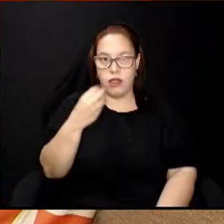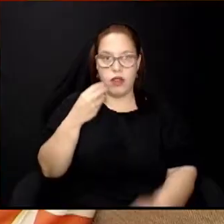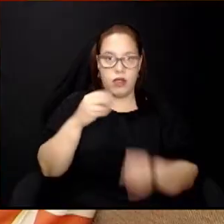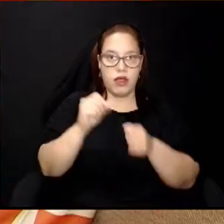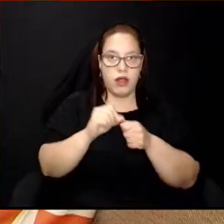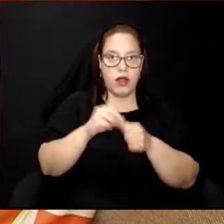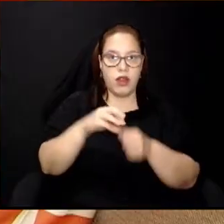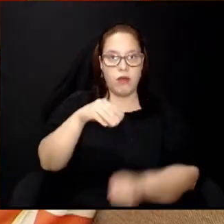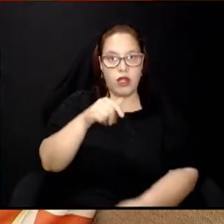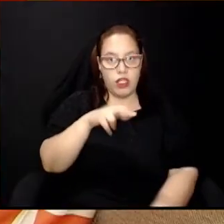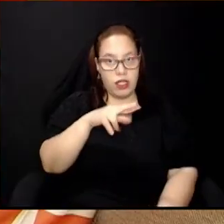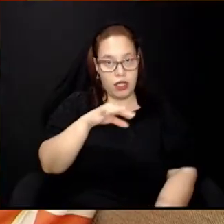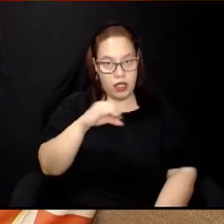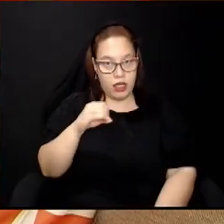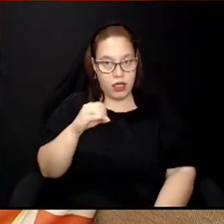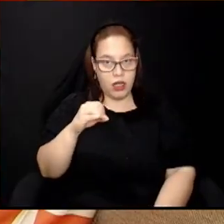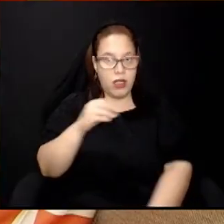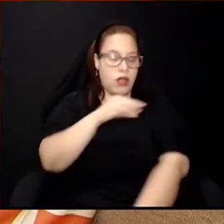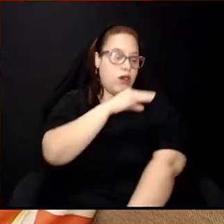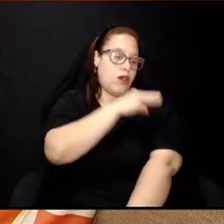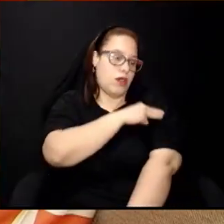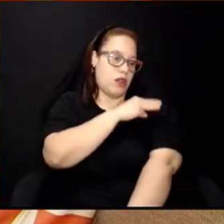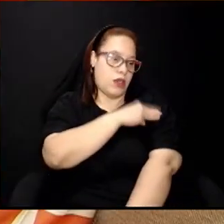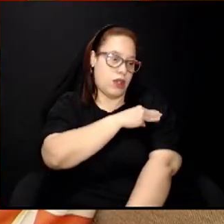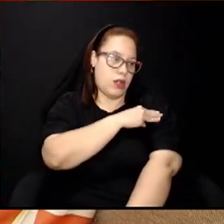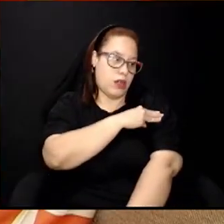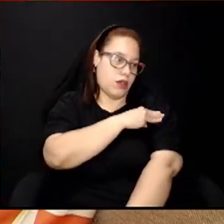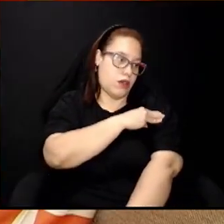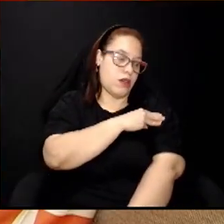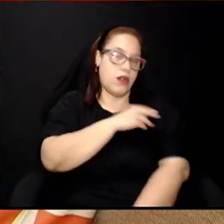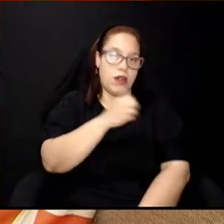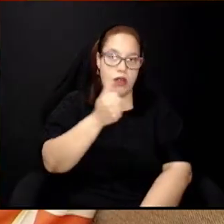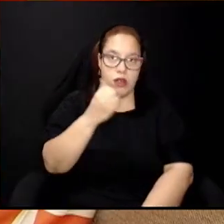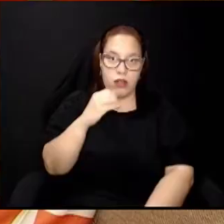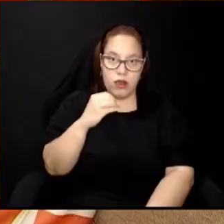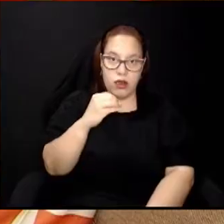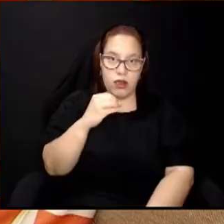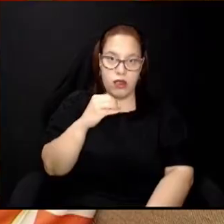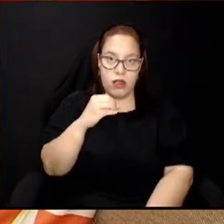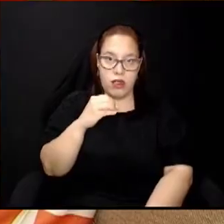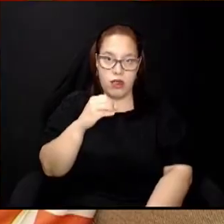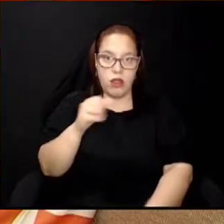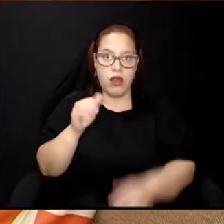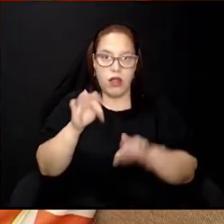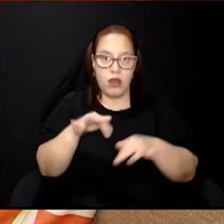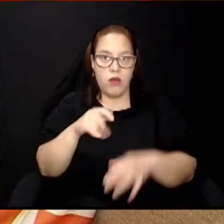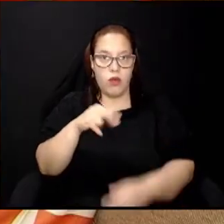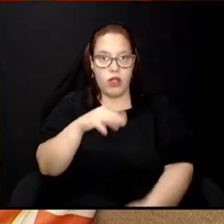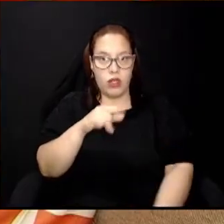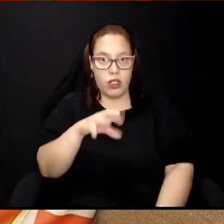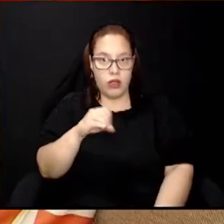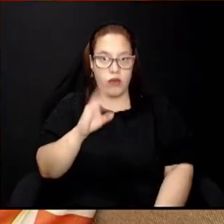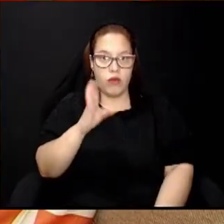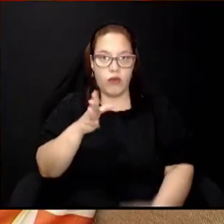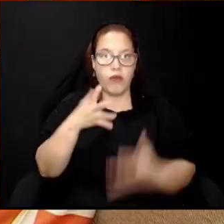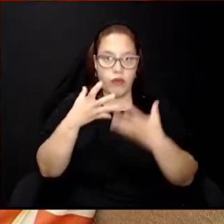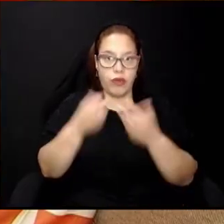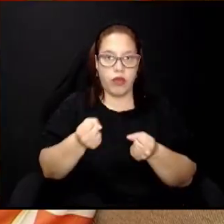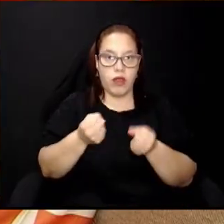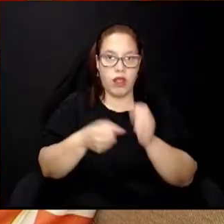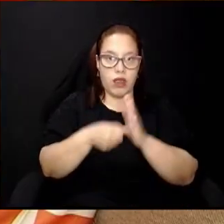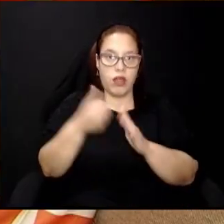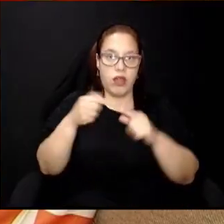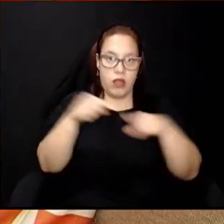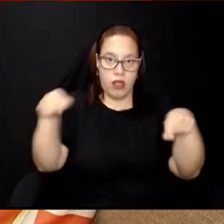magistério, né? Lá no ensino médio. E com 16 anos eu estava no último ano do magistério e eu já assumi a minha primeira sala de